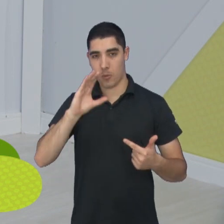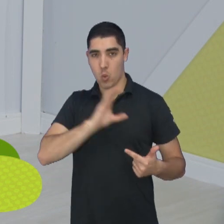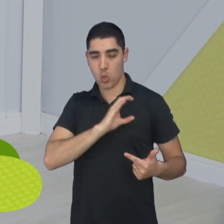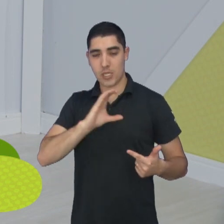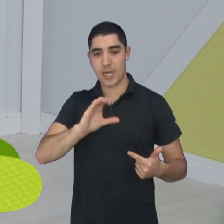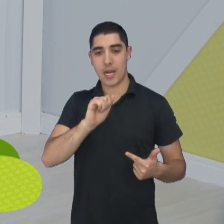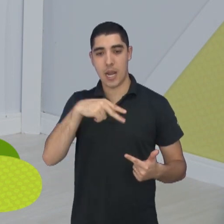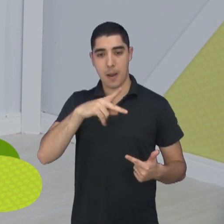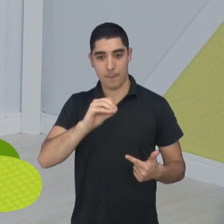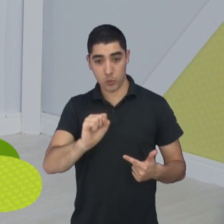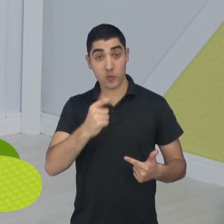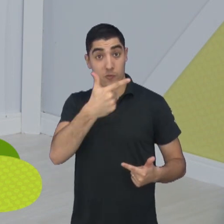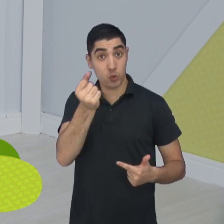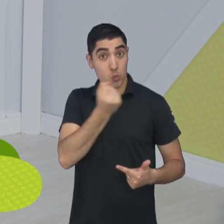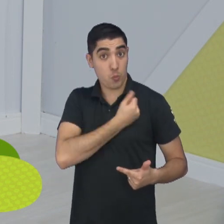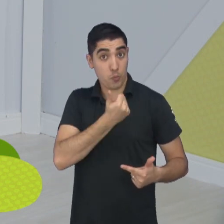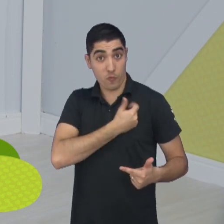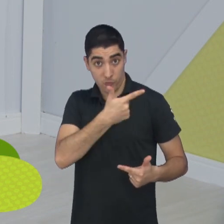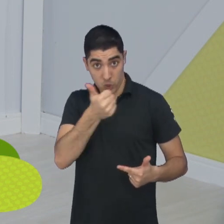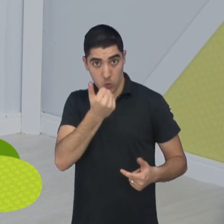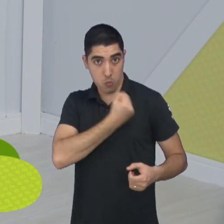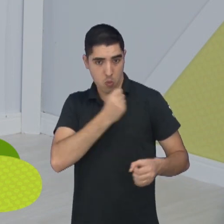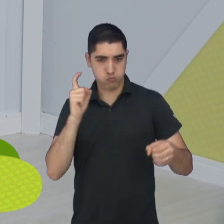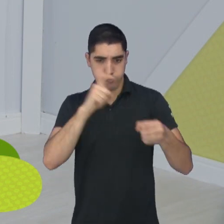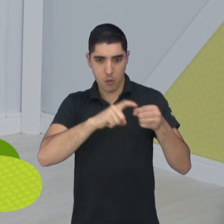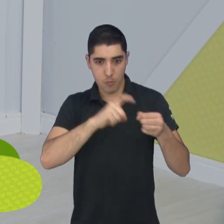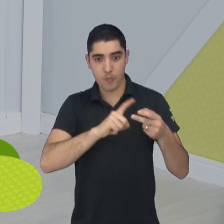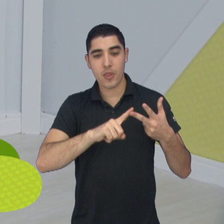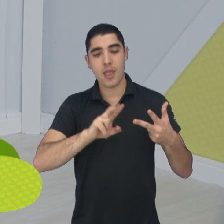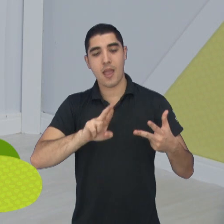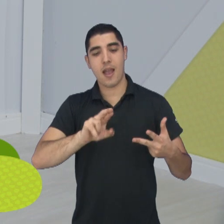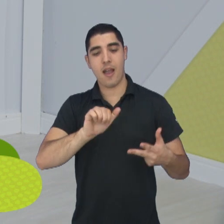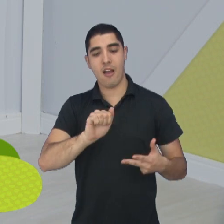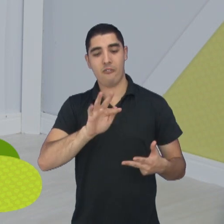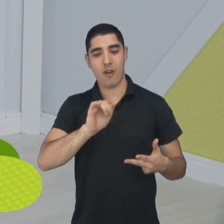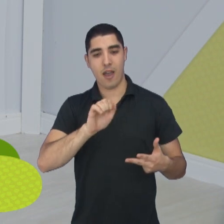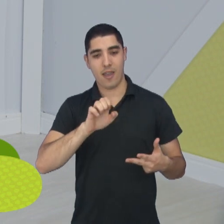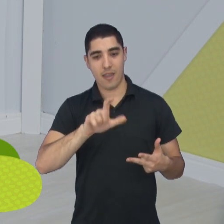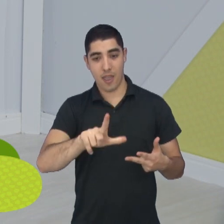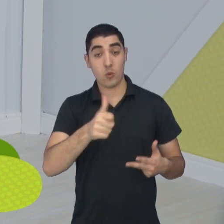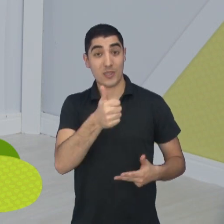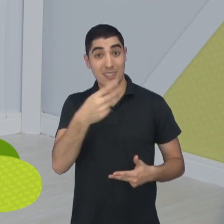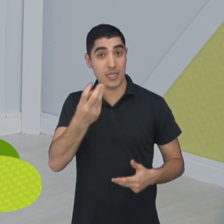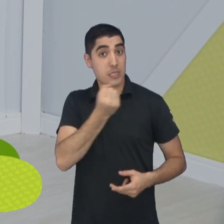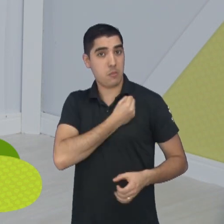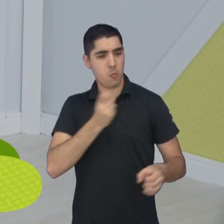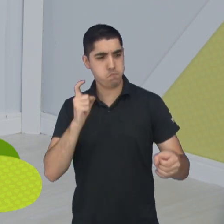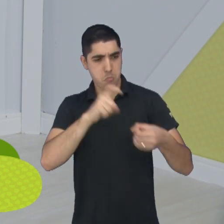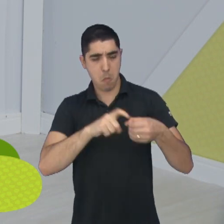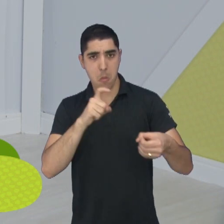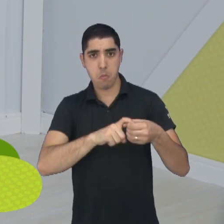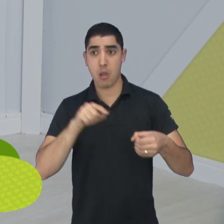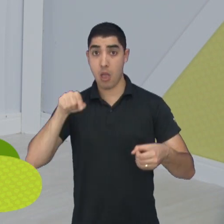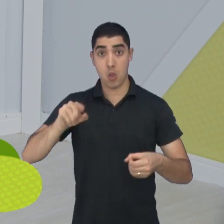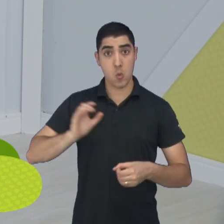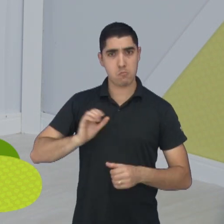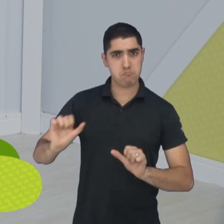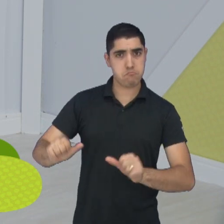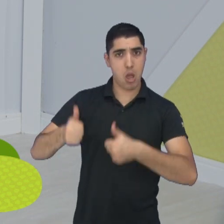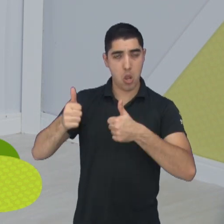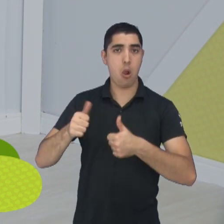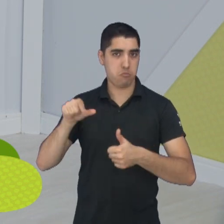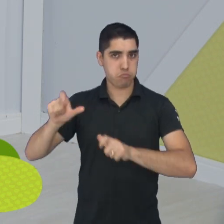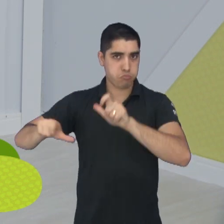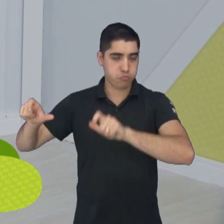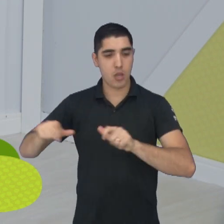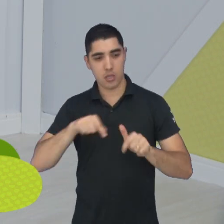e 4 assistências. E o Rafael Hetzheimer tem 13 pontos, 7 rebotes. Foram os melhores pontuadores da partida. Piteco, coloca pra